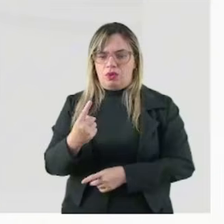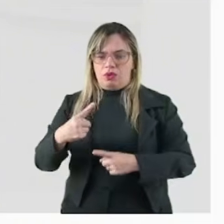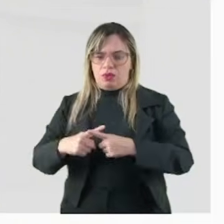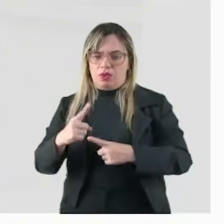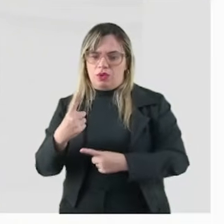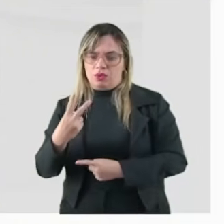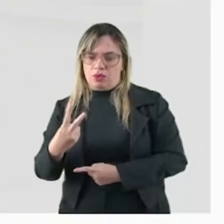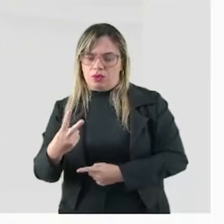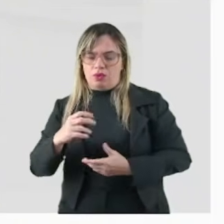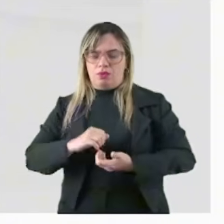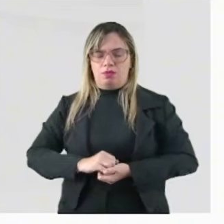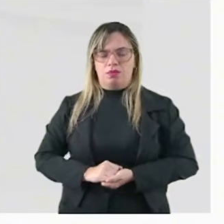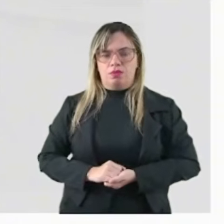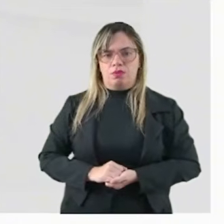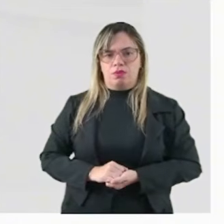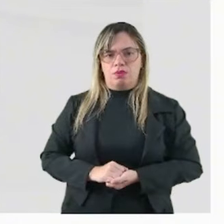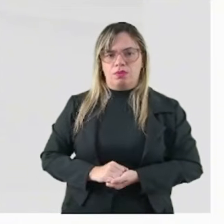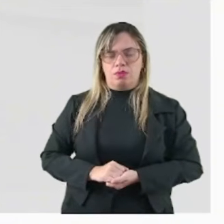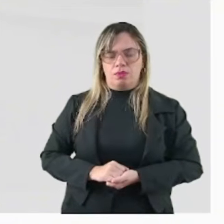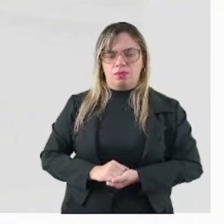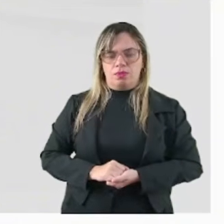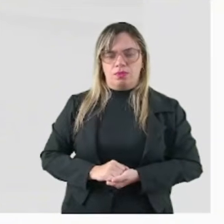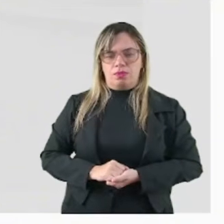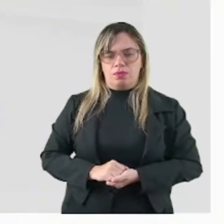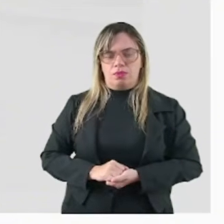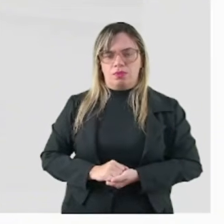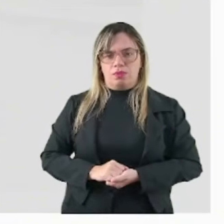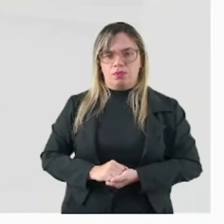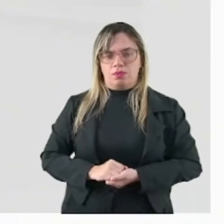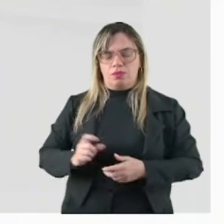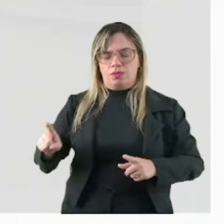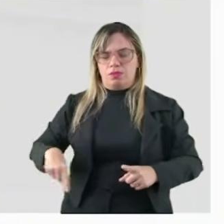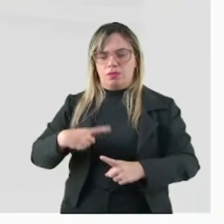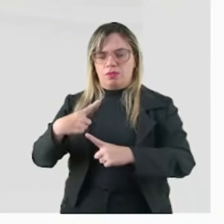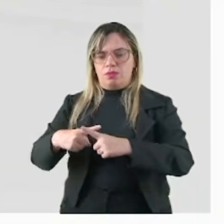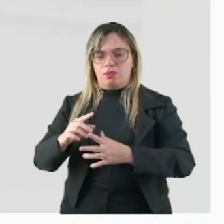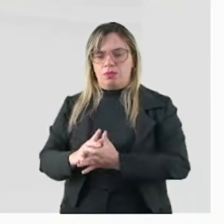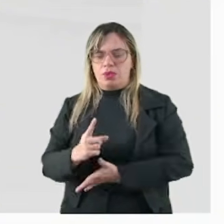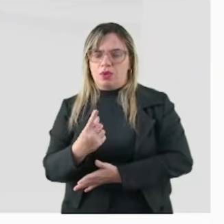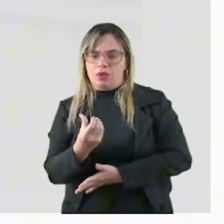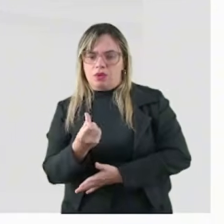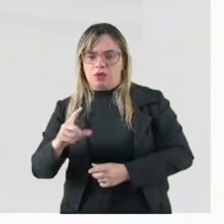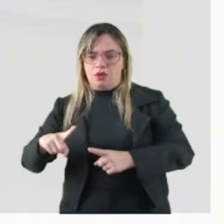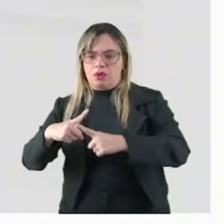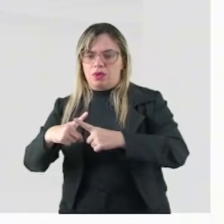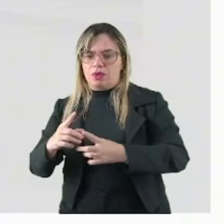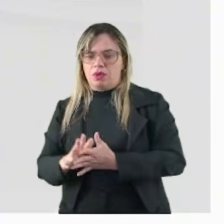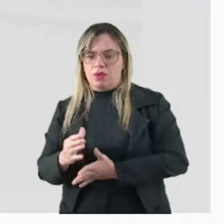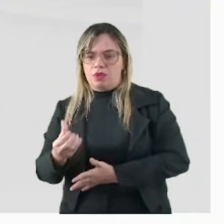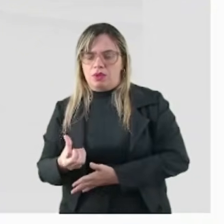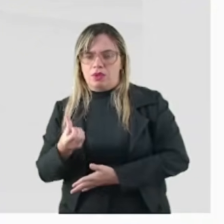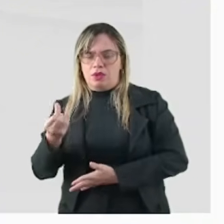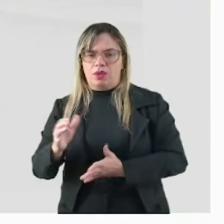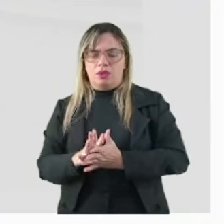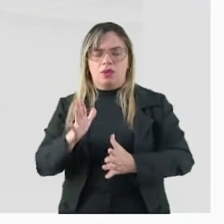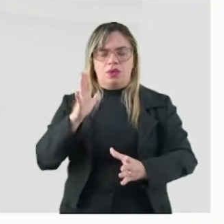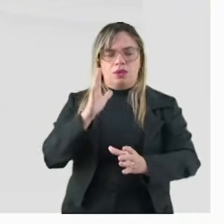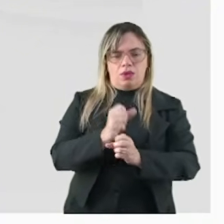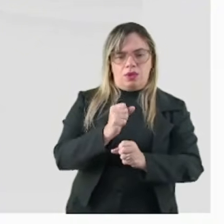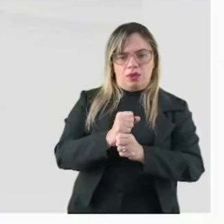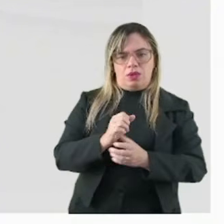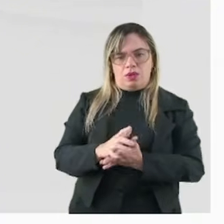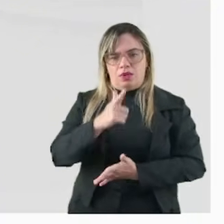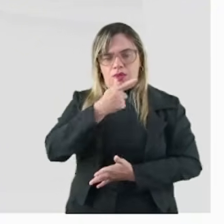12, tá? E vou multiplicar aqui 16 vezes 6. Então eu estou calculando aqui a massa molar da